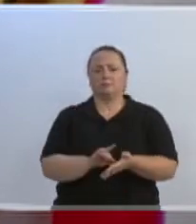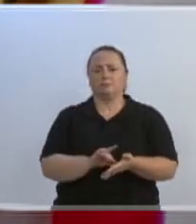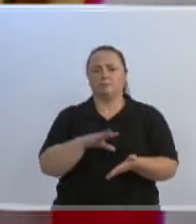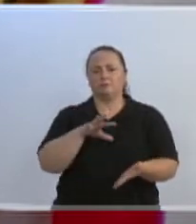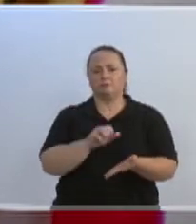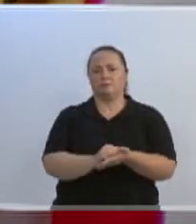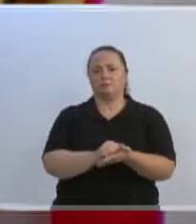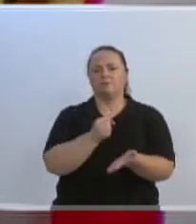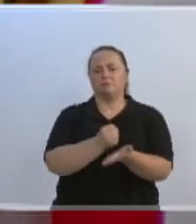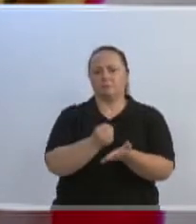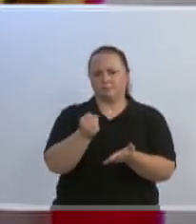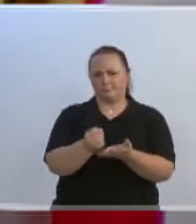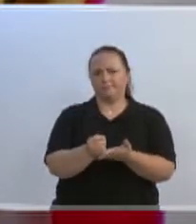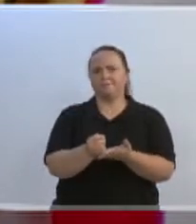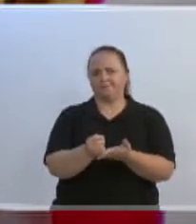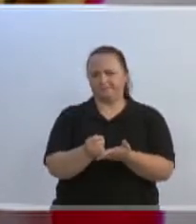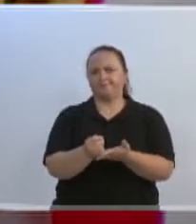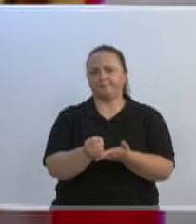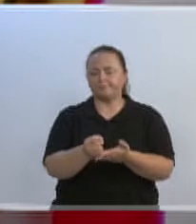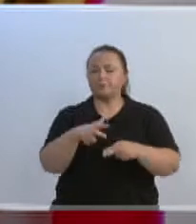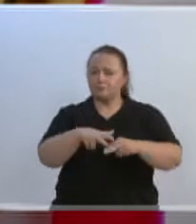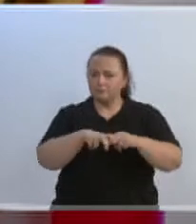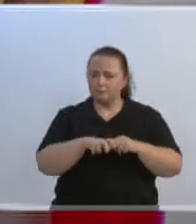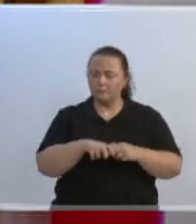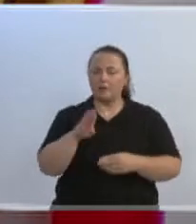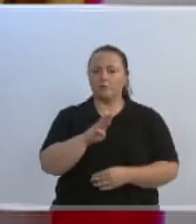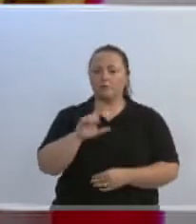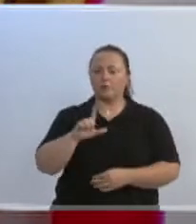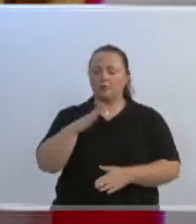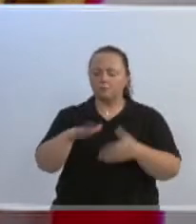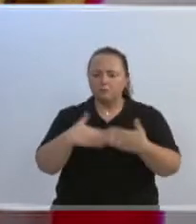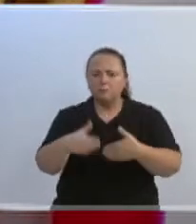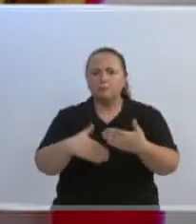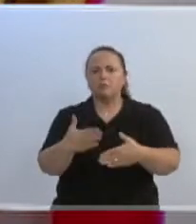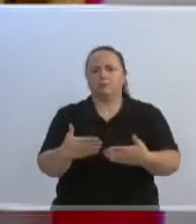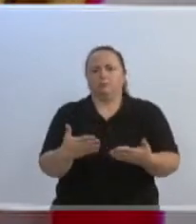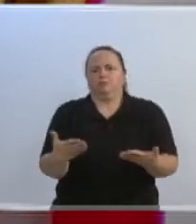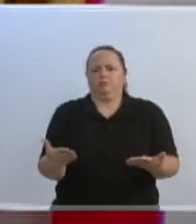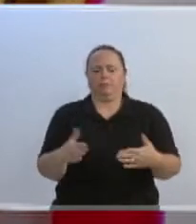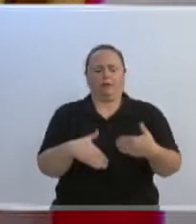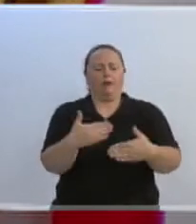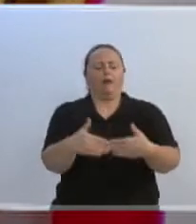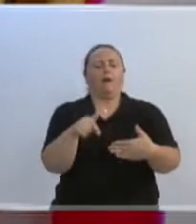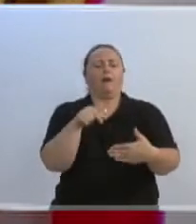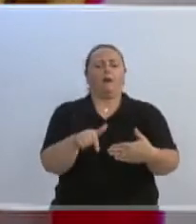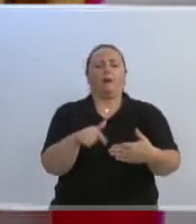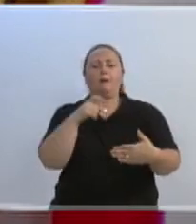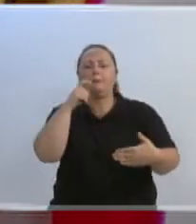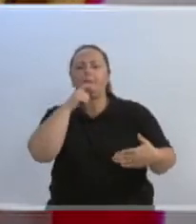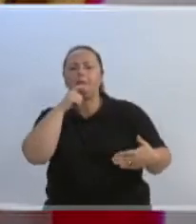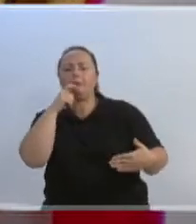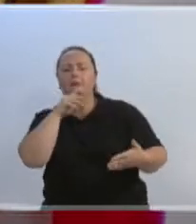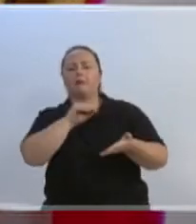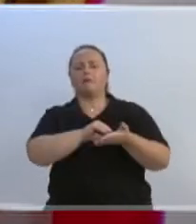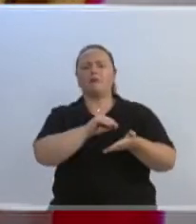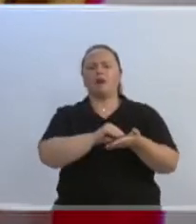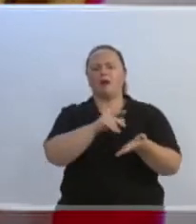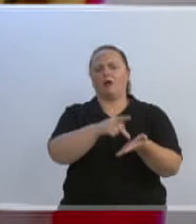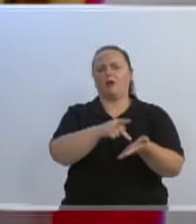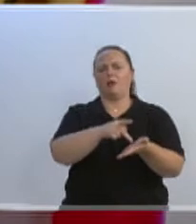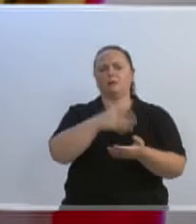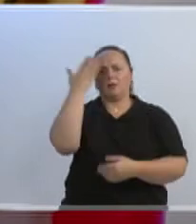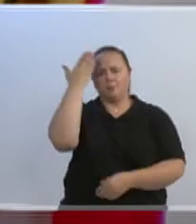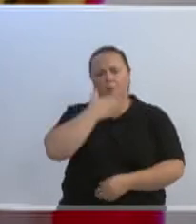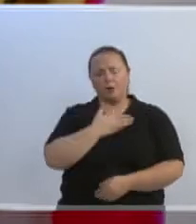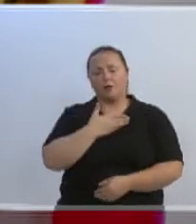lamento. Por isso que eu digo, Blumenau avança nesse governo, pelas mentiras e as inverdades. Prova disso, está